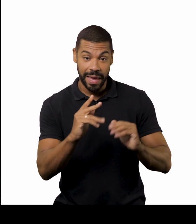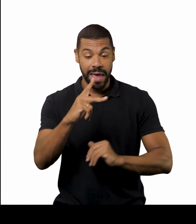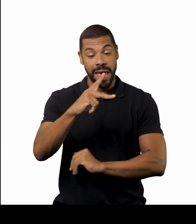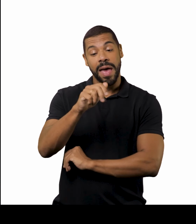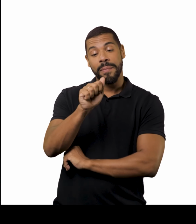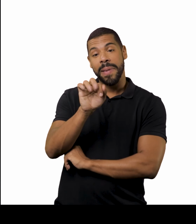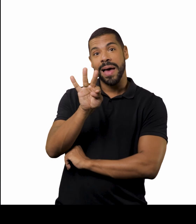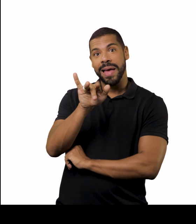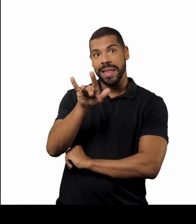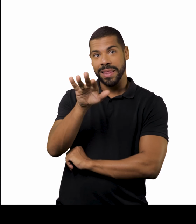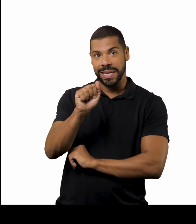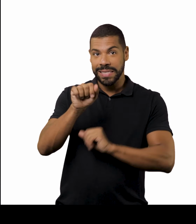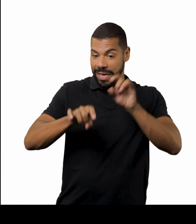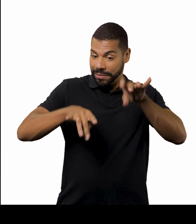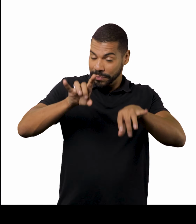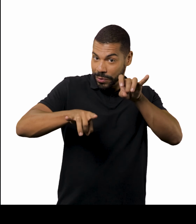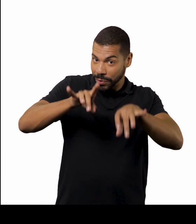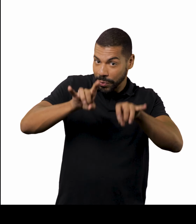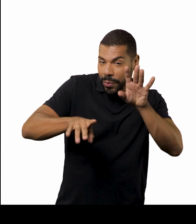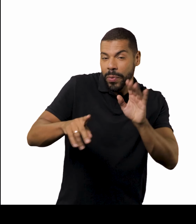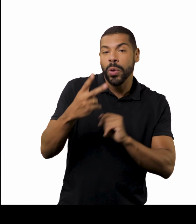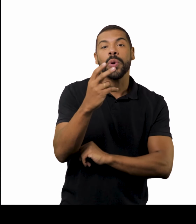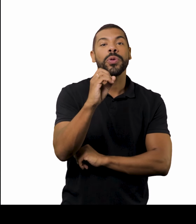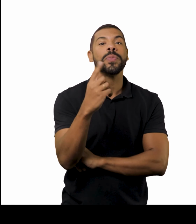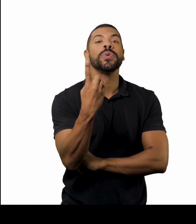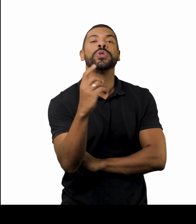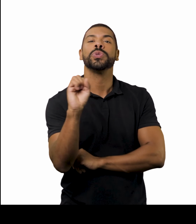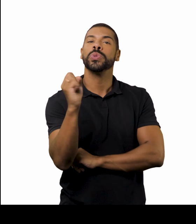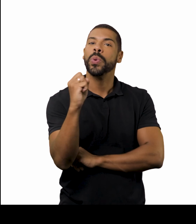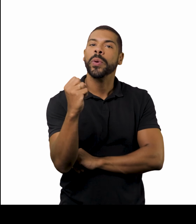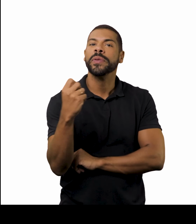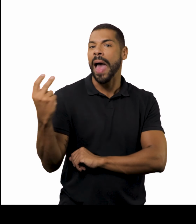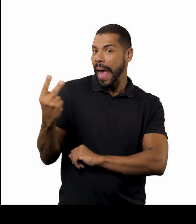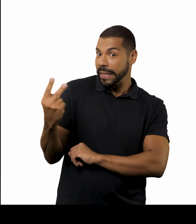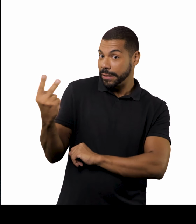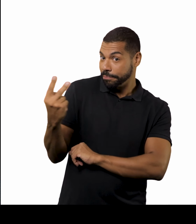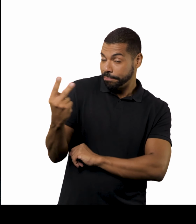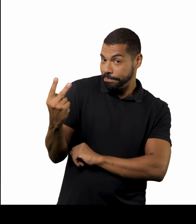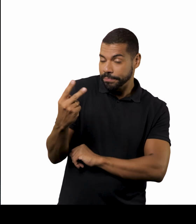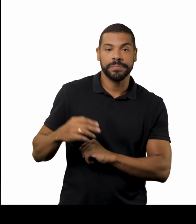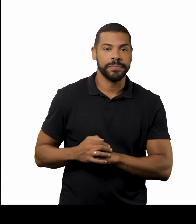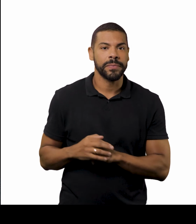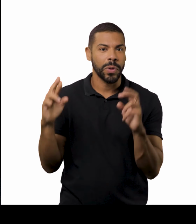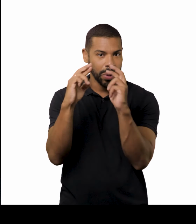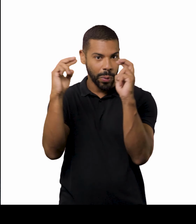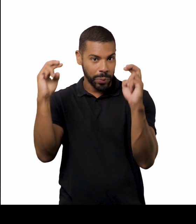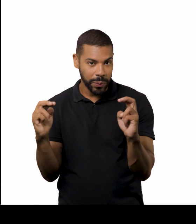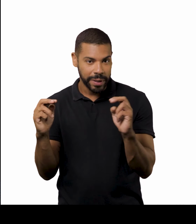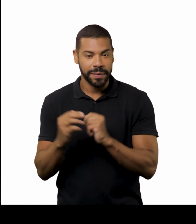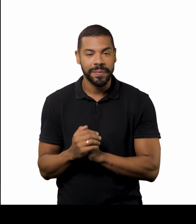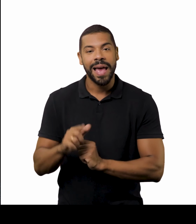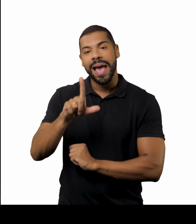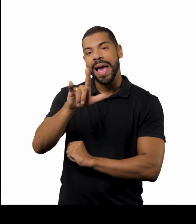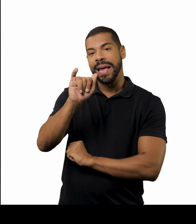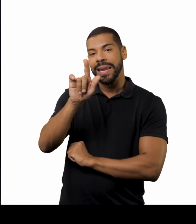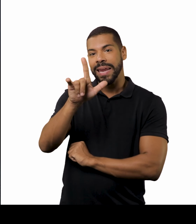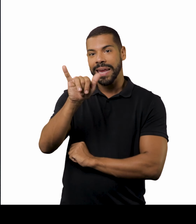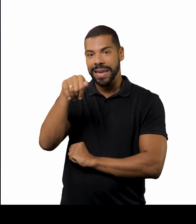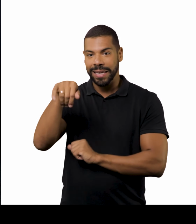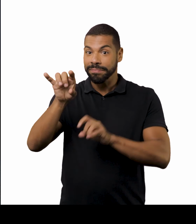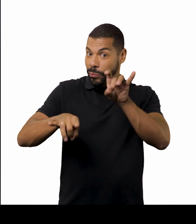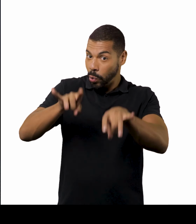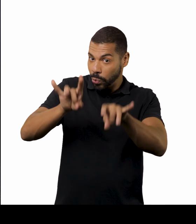da Patrícia Carta, começa ali em 2018. Depois a segunda temporada do MASP Renner é com curadoria da Lilian